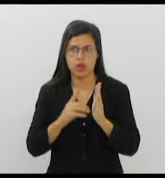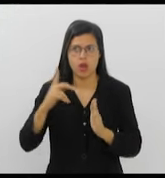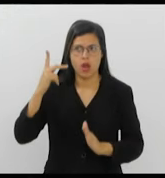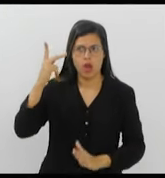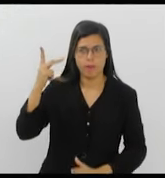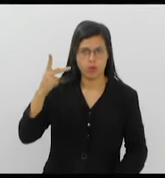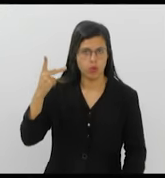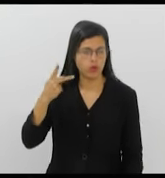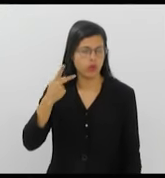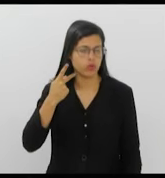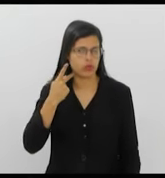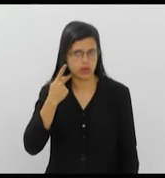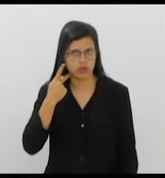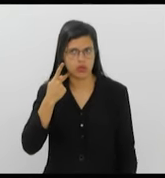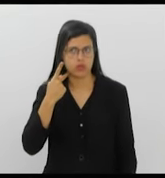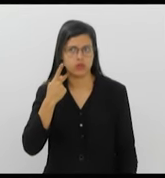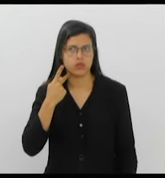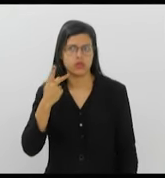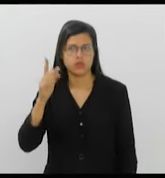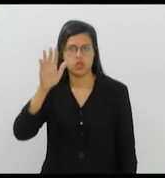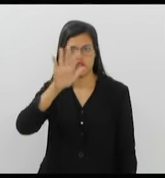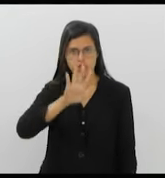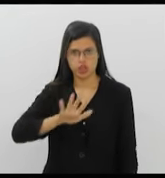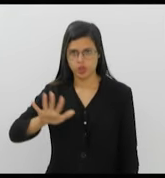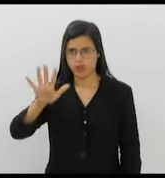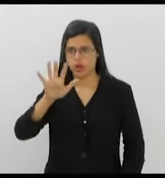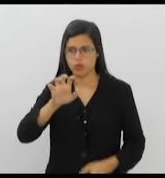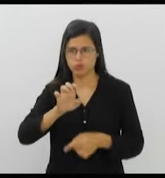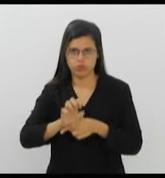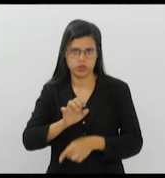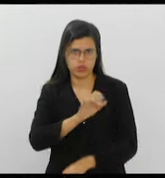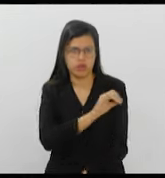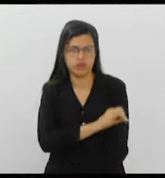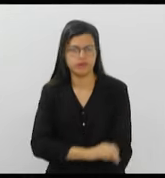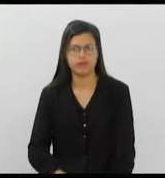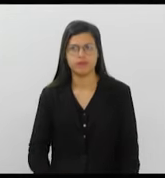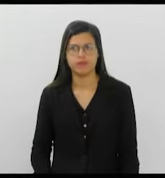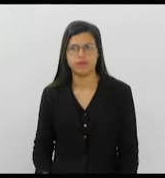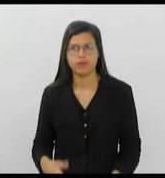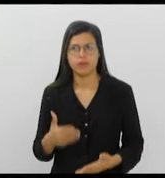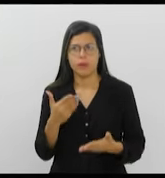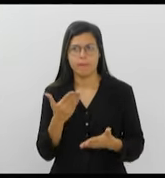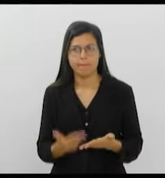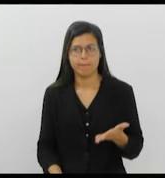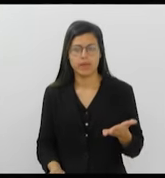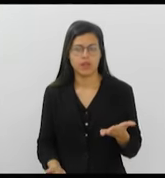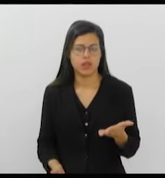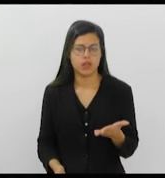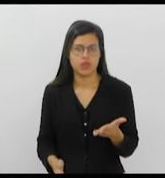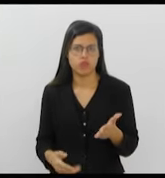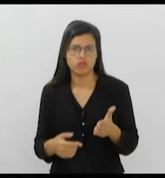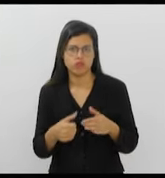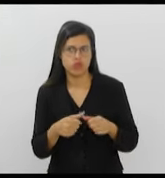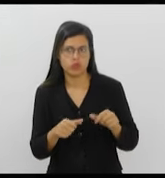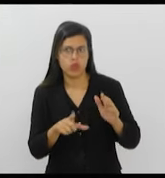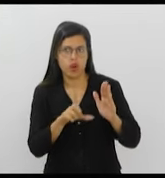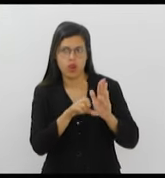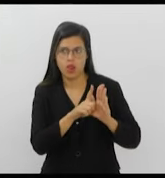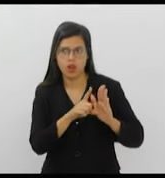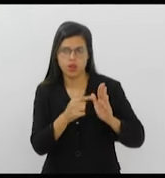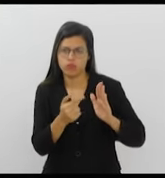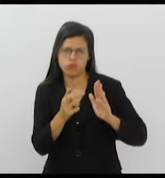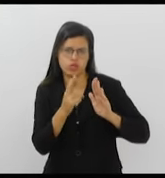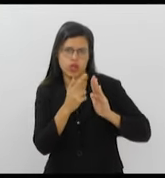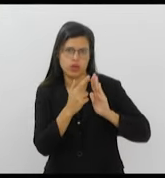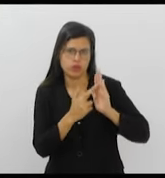Procuradoria Geral do nosso Estado. Perdeu aqui, ficou a lei sem